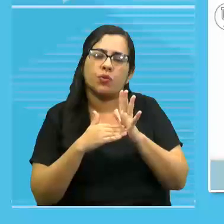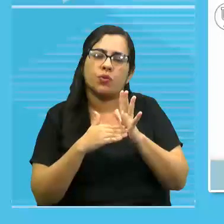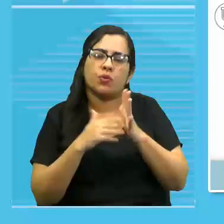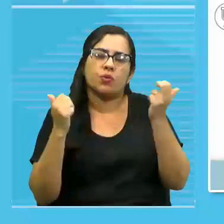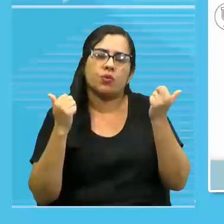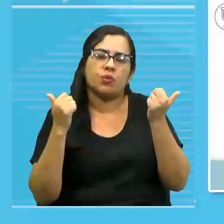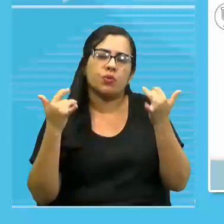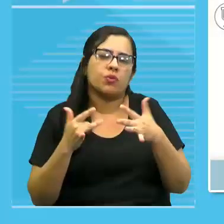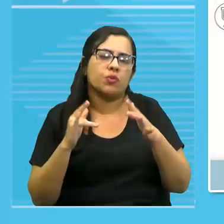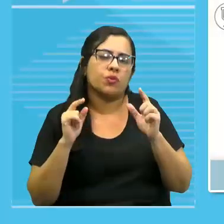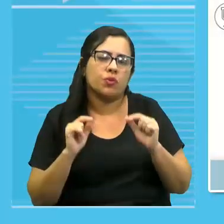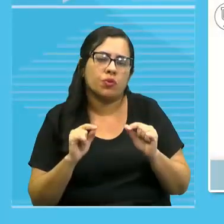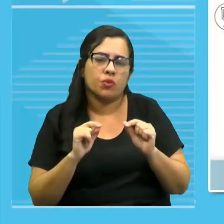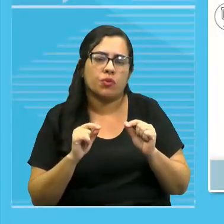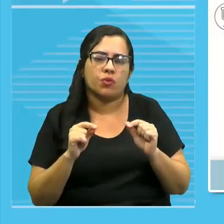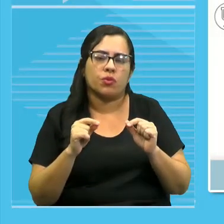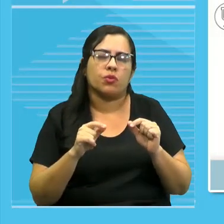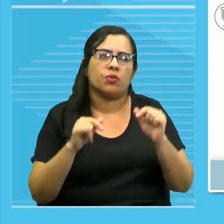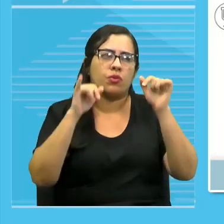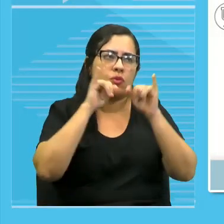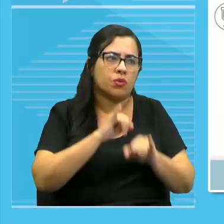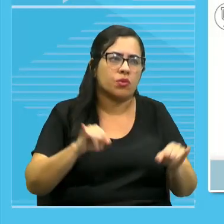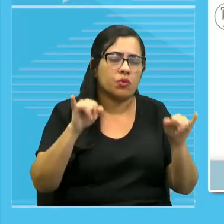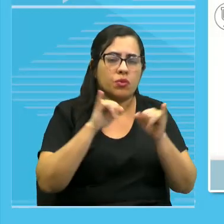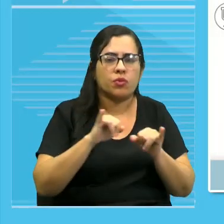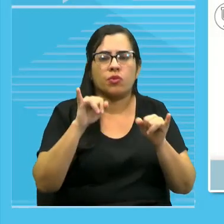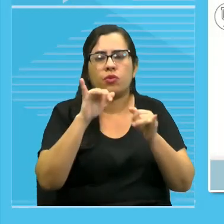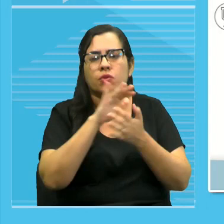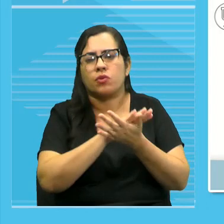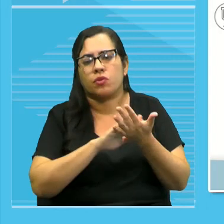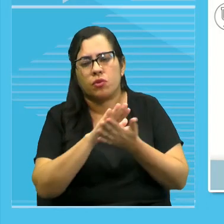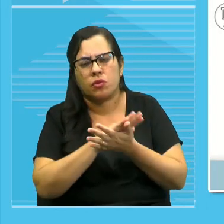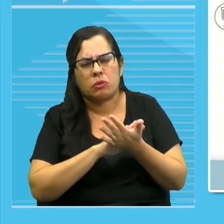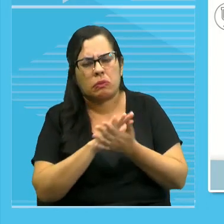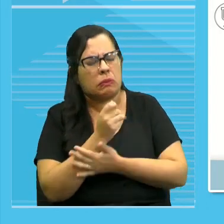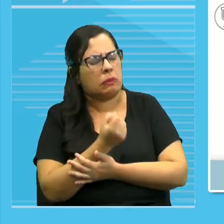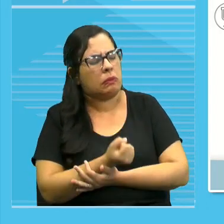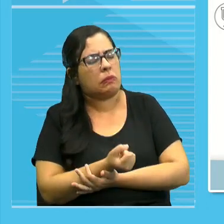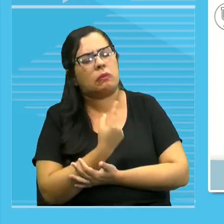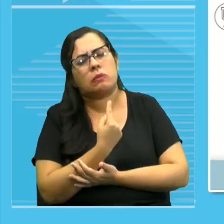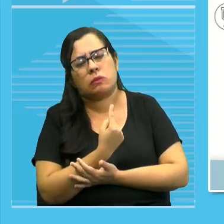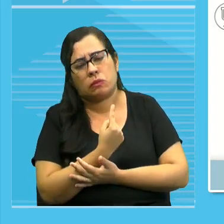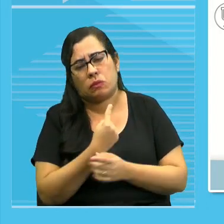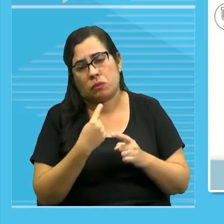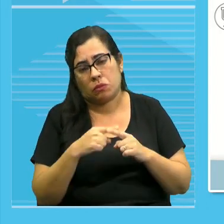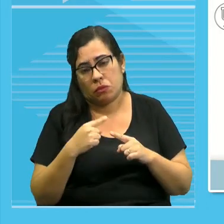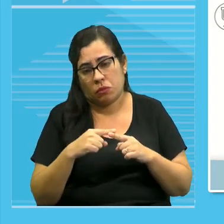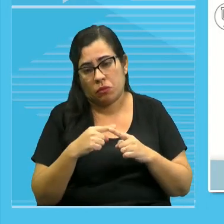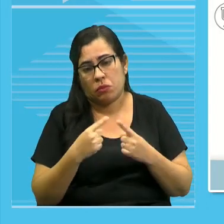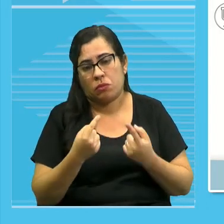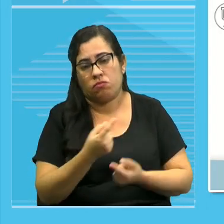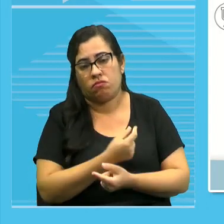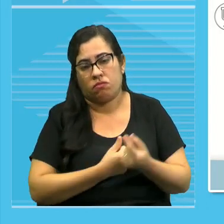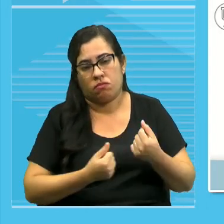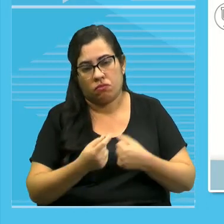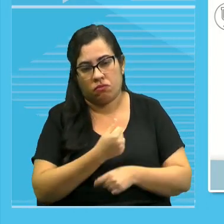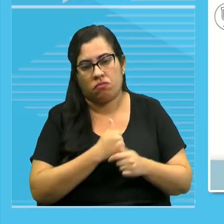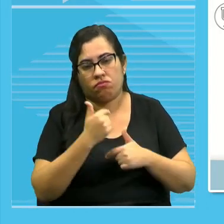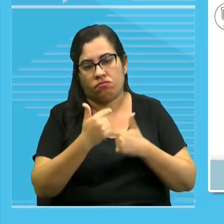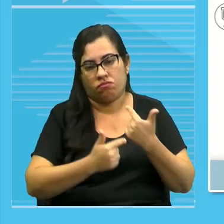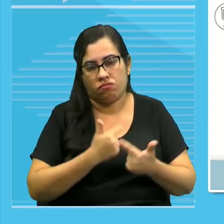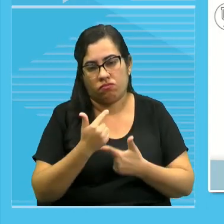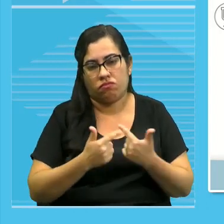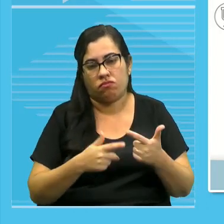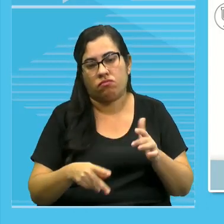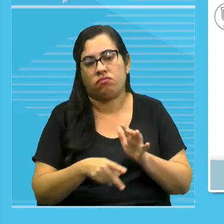que não se divulga não se fala é estranho que as vantagens econômicas e de trabalho